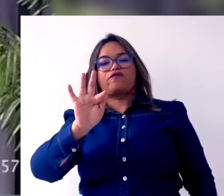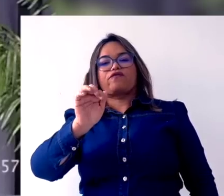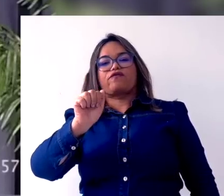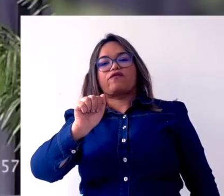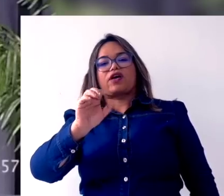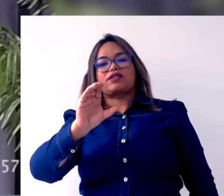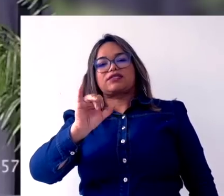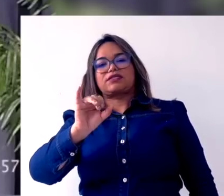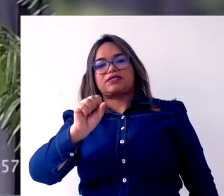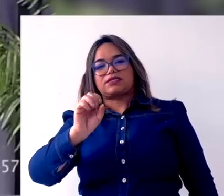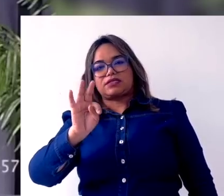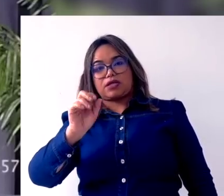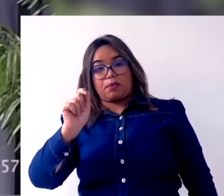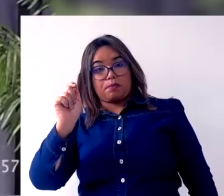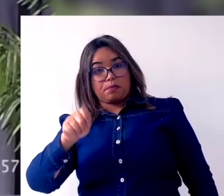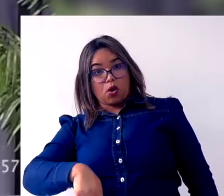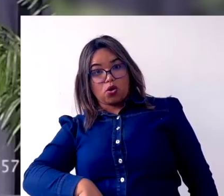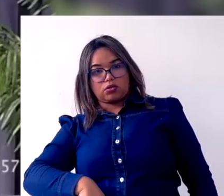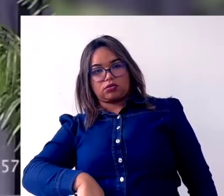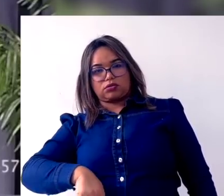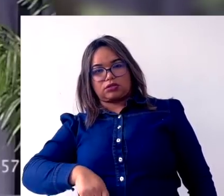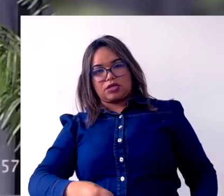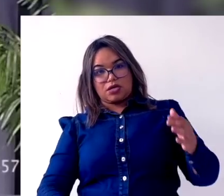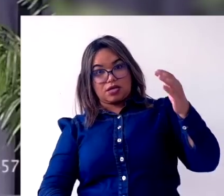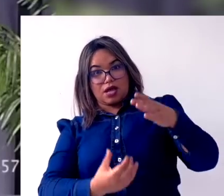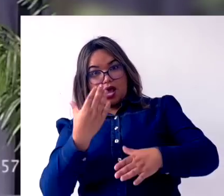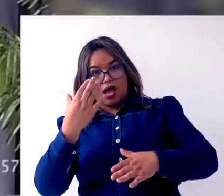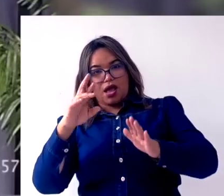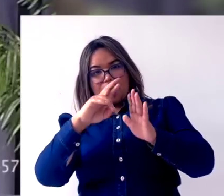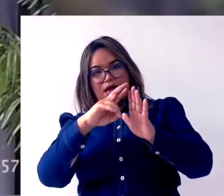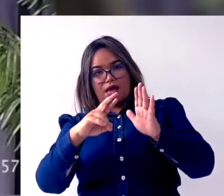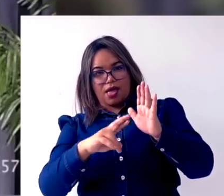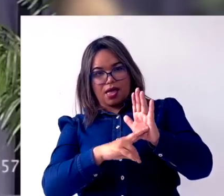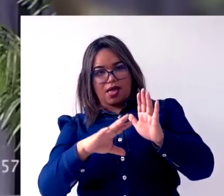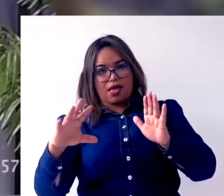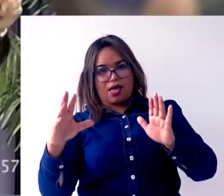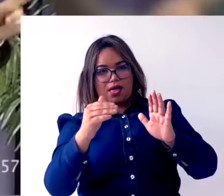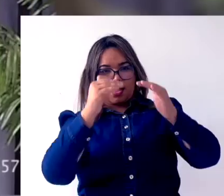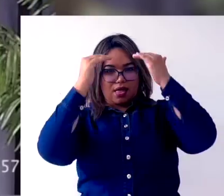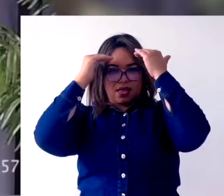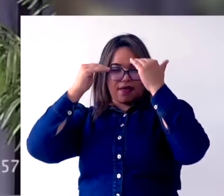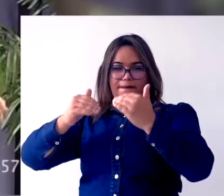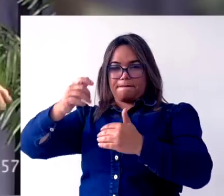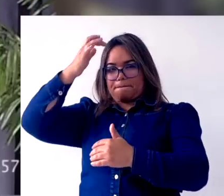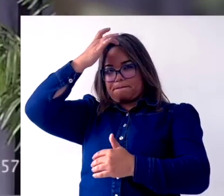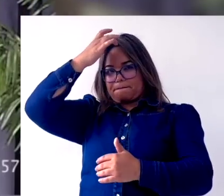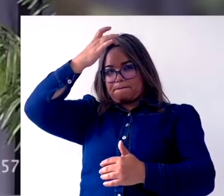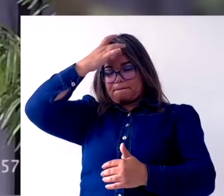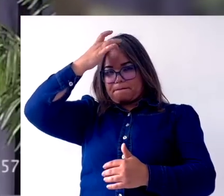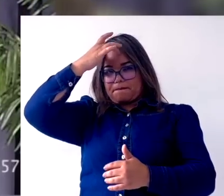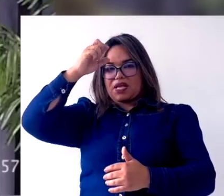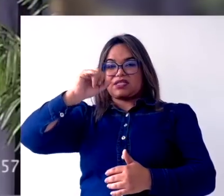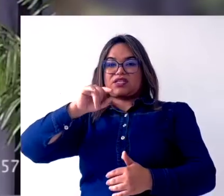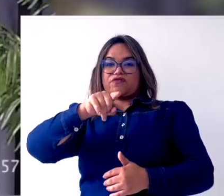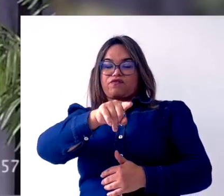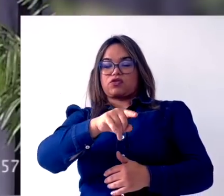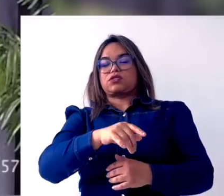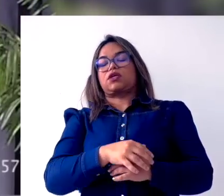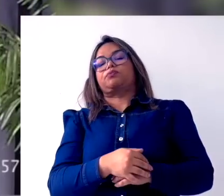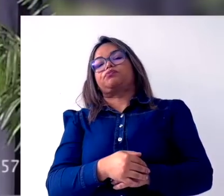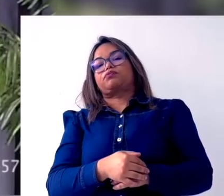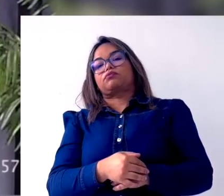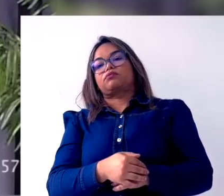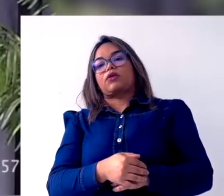que comanda a consciência. E se você se recusa a obedecer a essa regra, porque você aceita uma outra regra, você se torna,